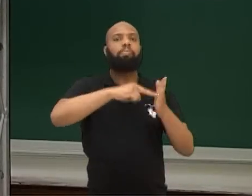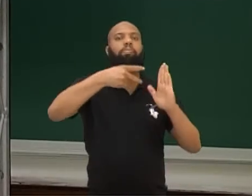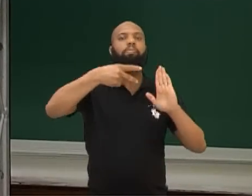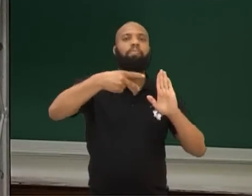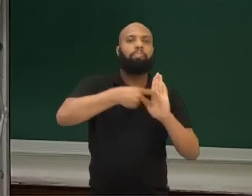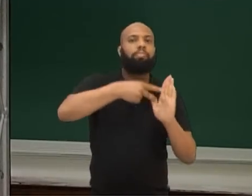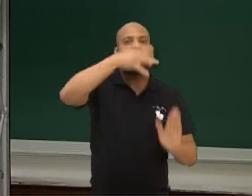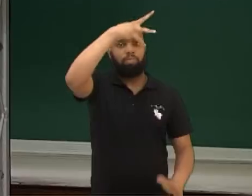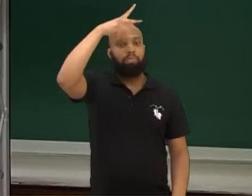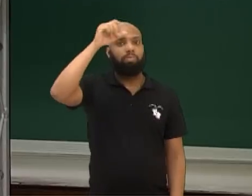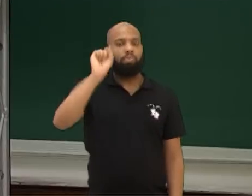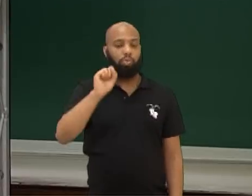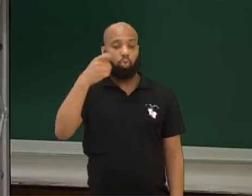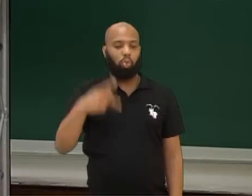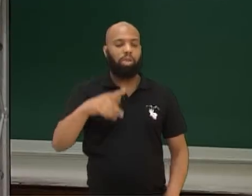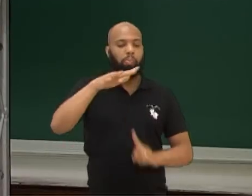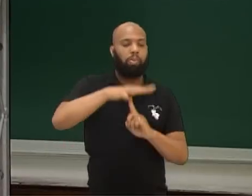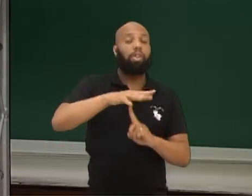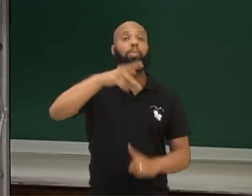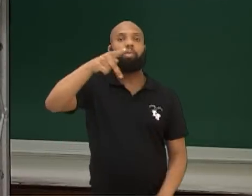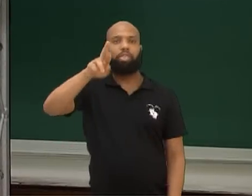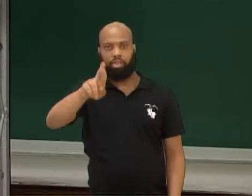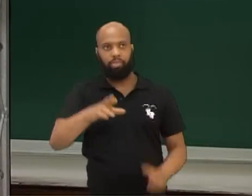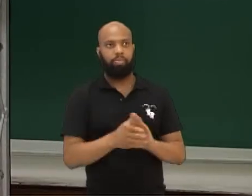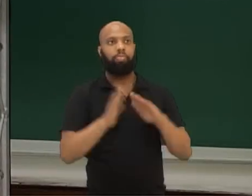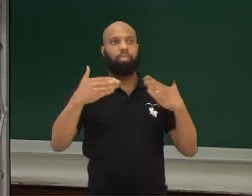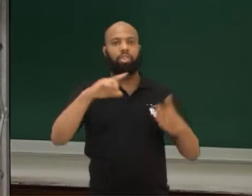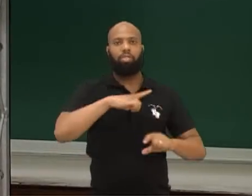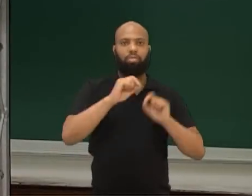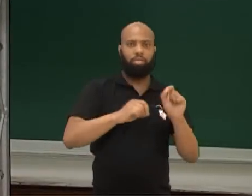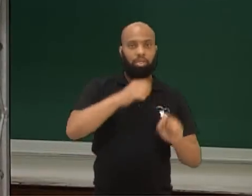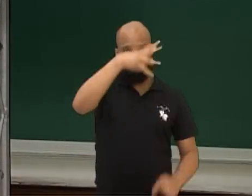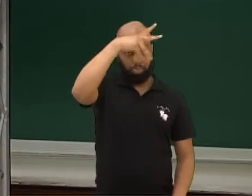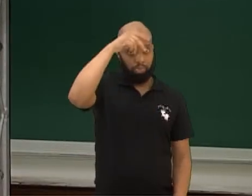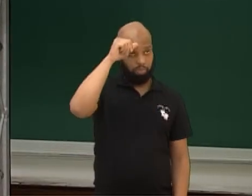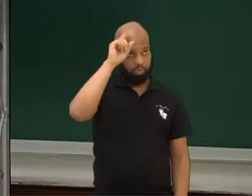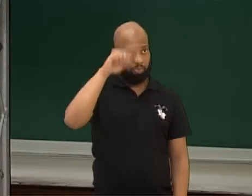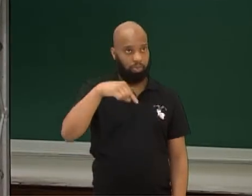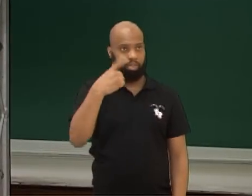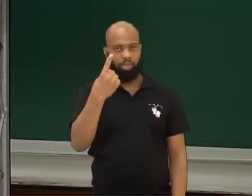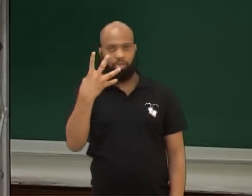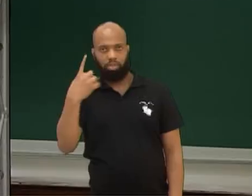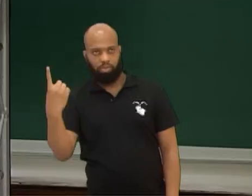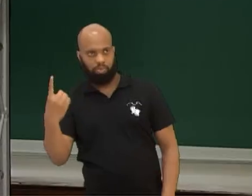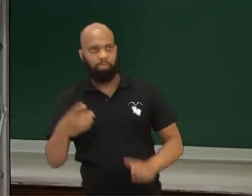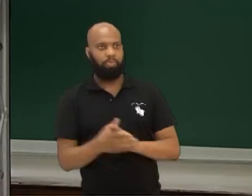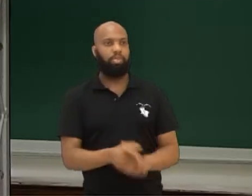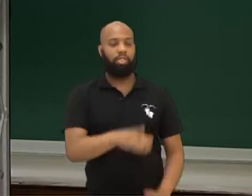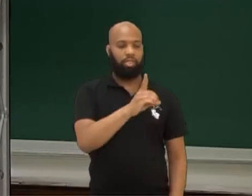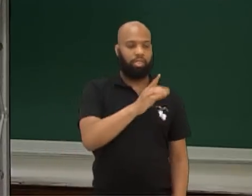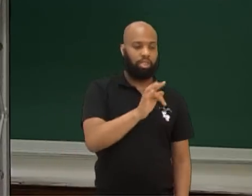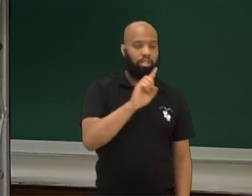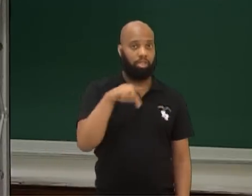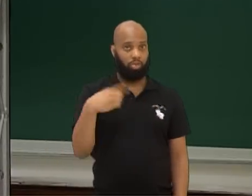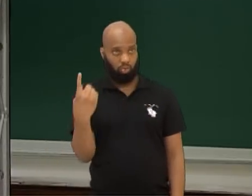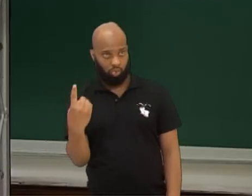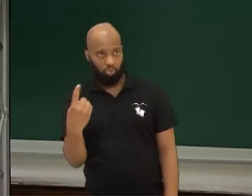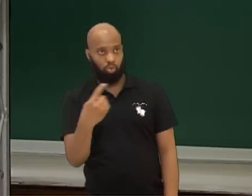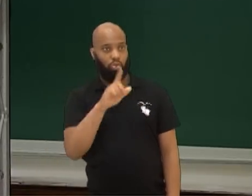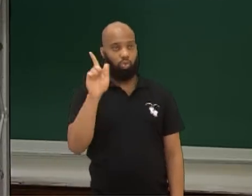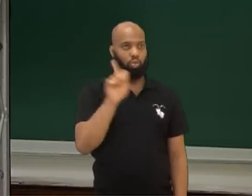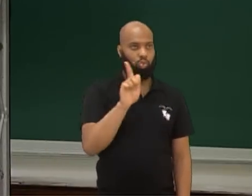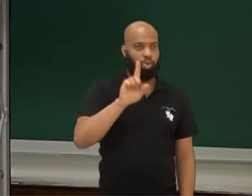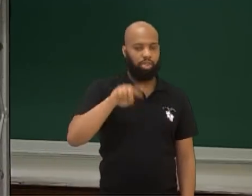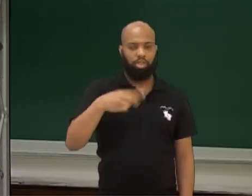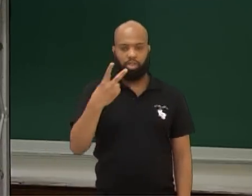é PR, né? Mato Grosso é 141, Distrito Federal é 1 e Goiás é